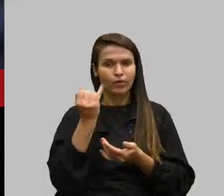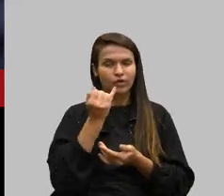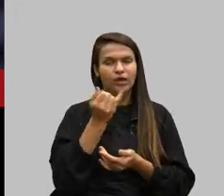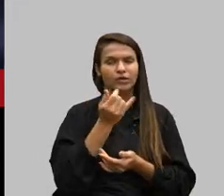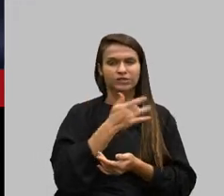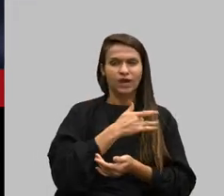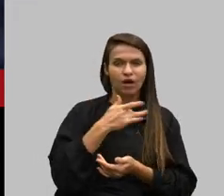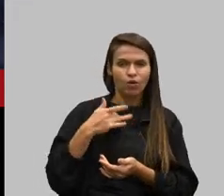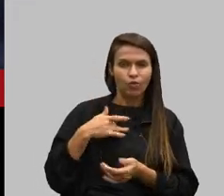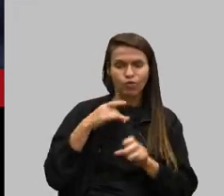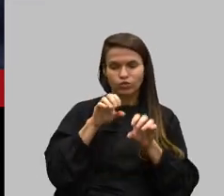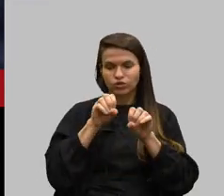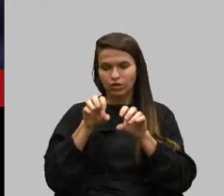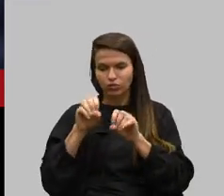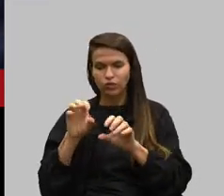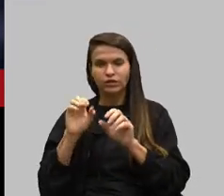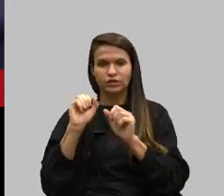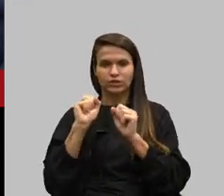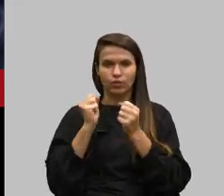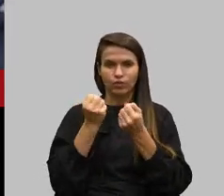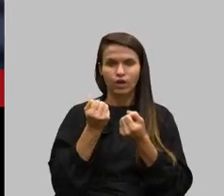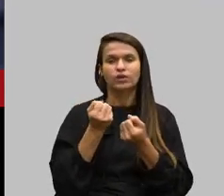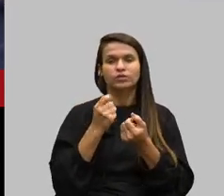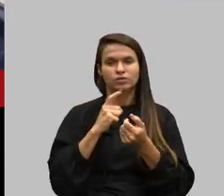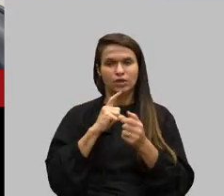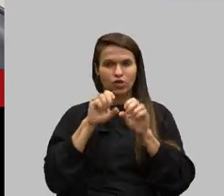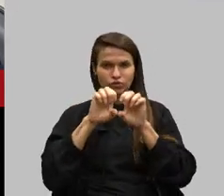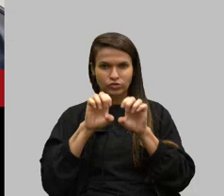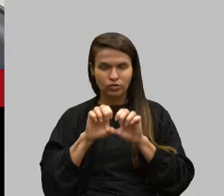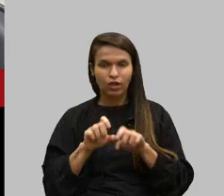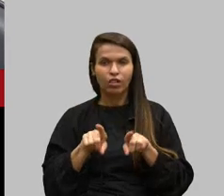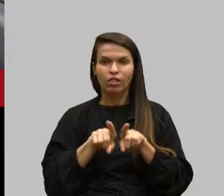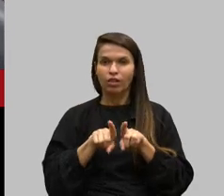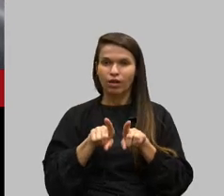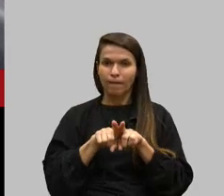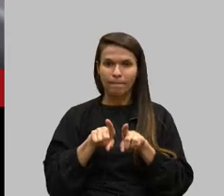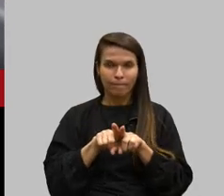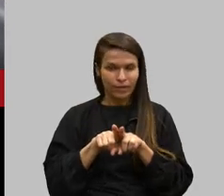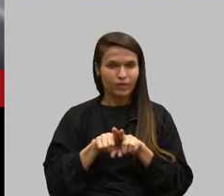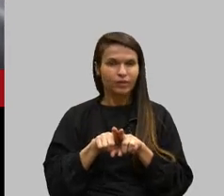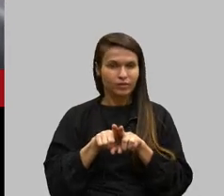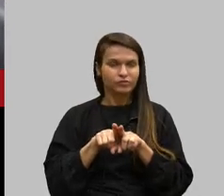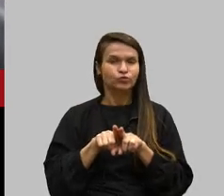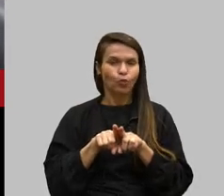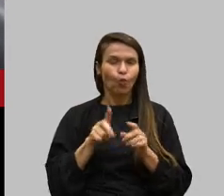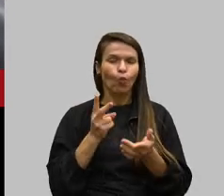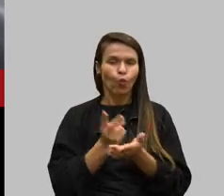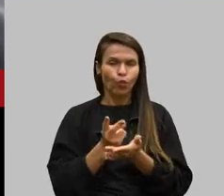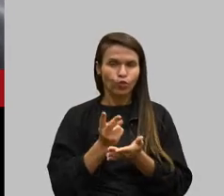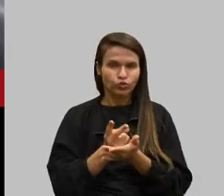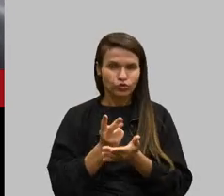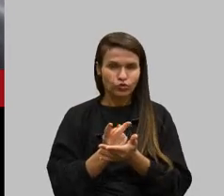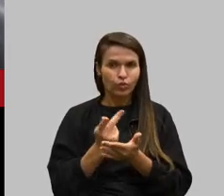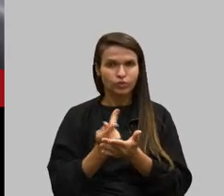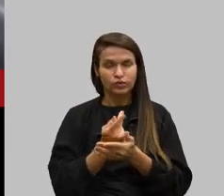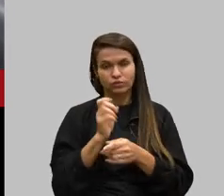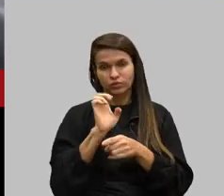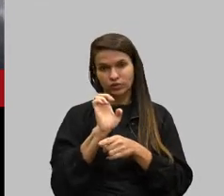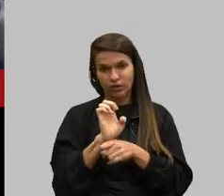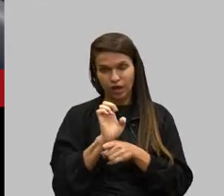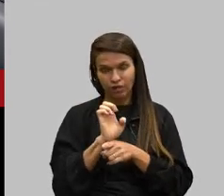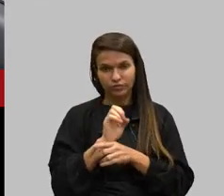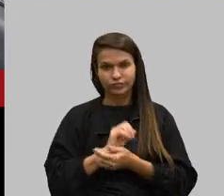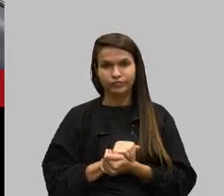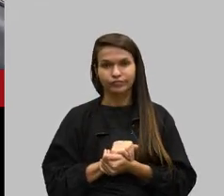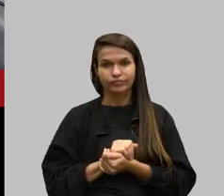educação em segurança em infraestrutura também não parem de acontecer no estado se